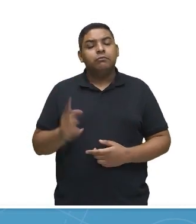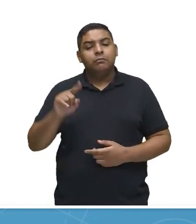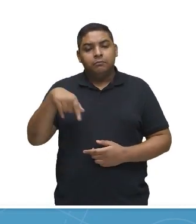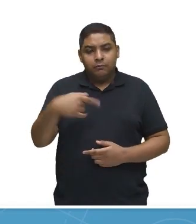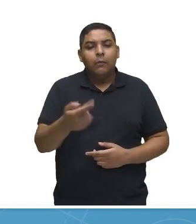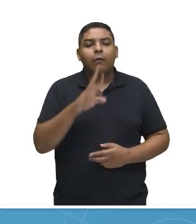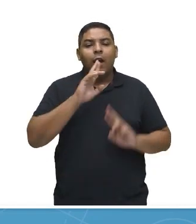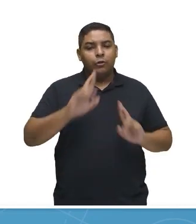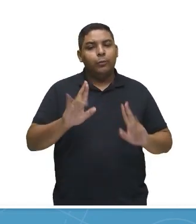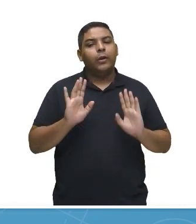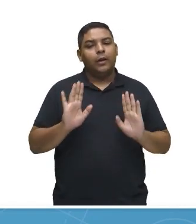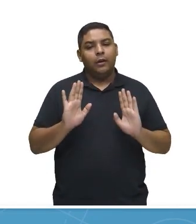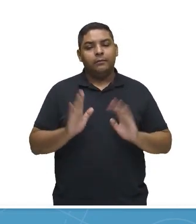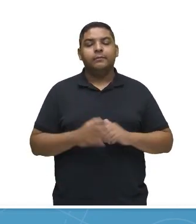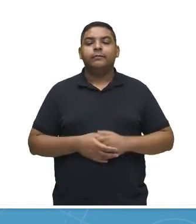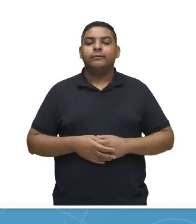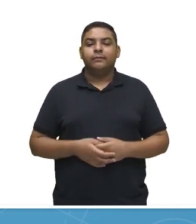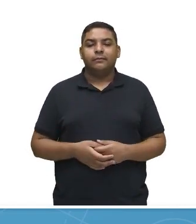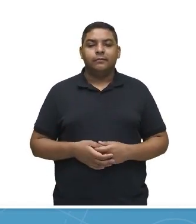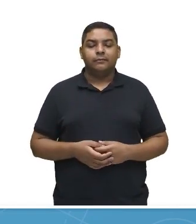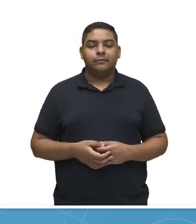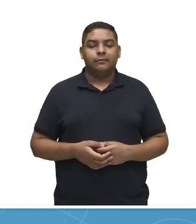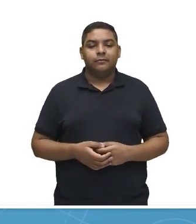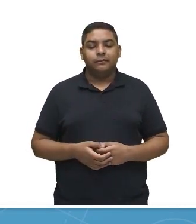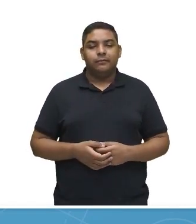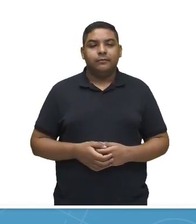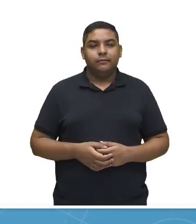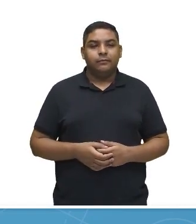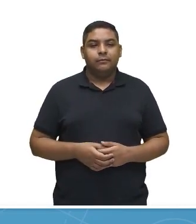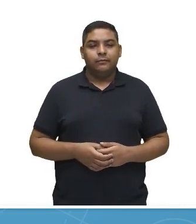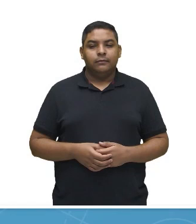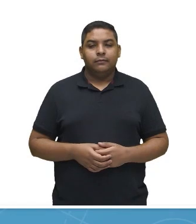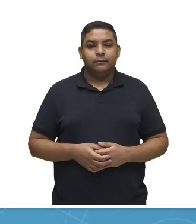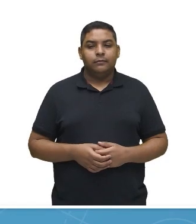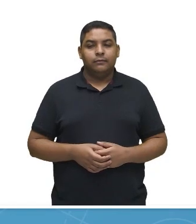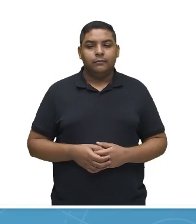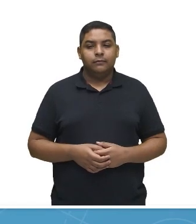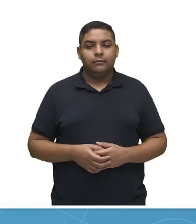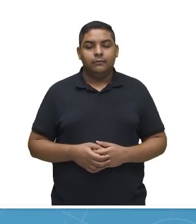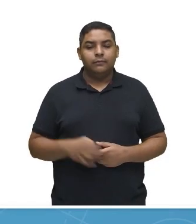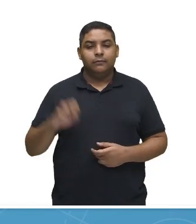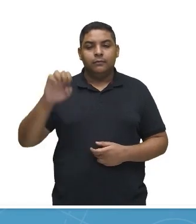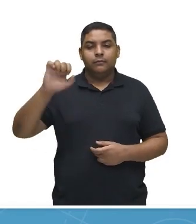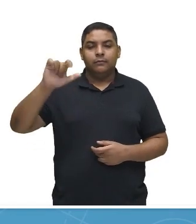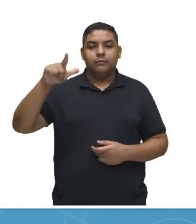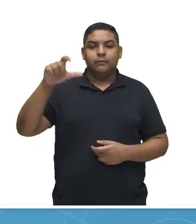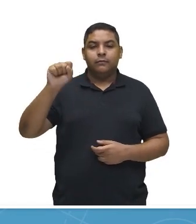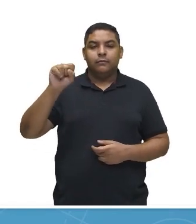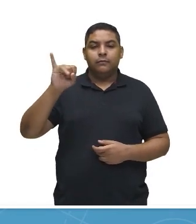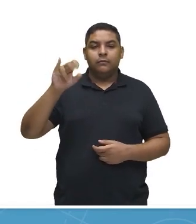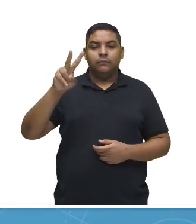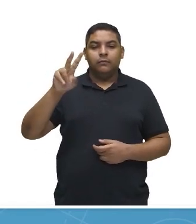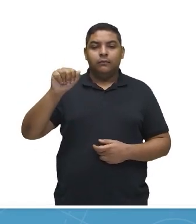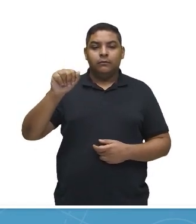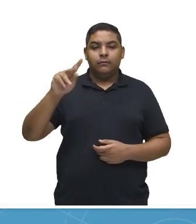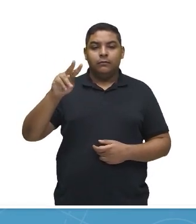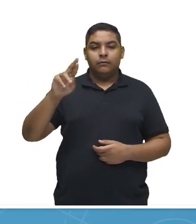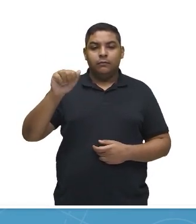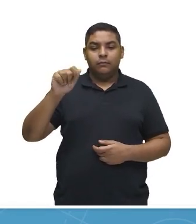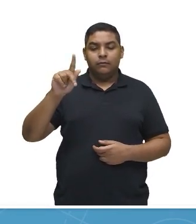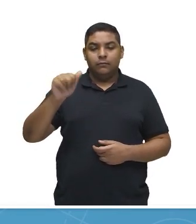pouquinho, tá? O Ruel Silva Braga, do Centro de Educação